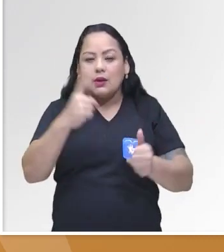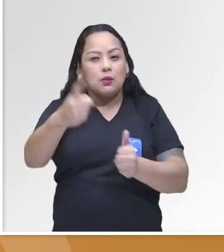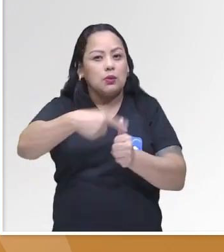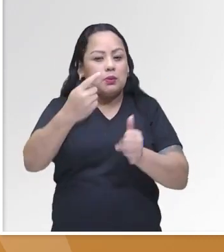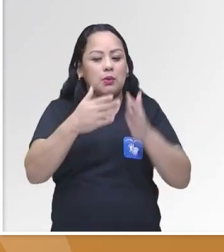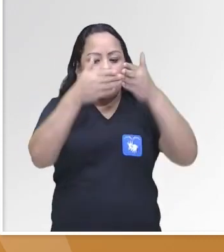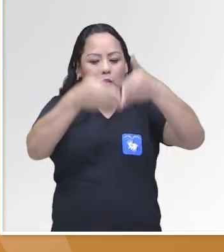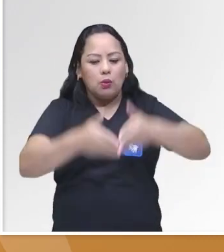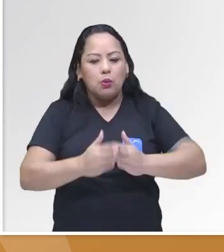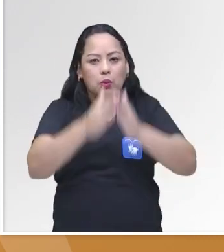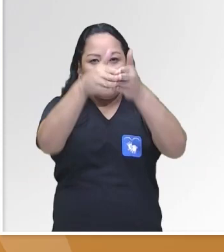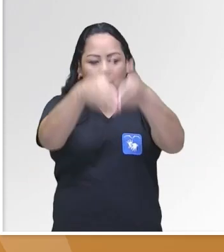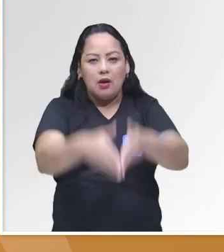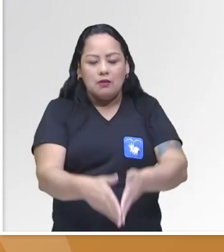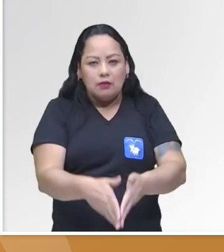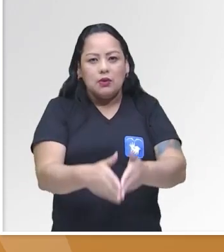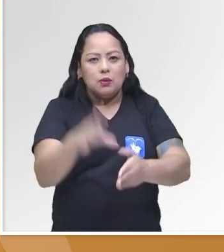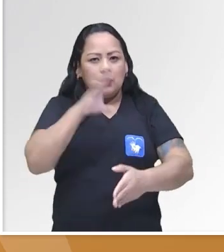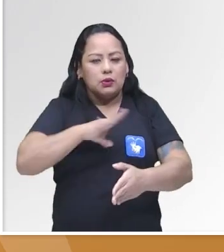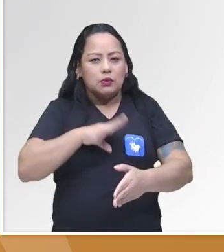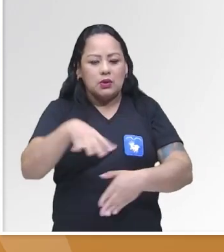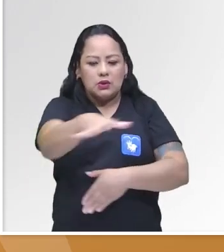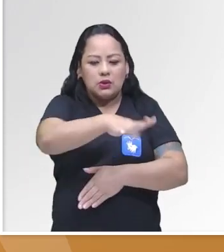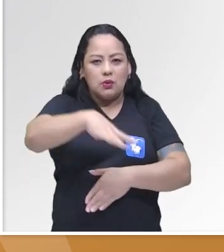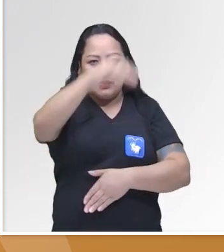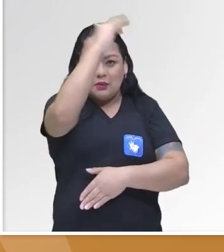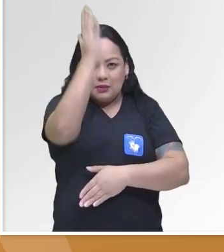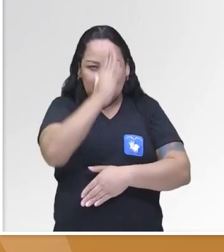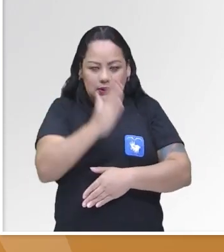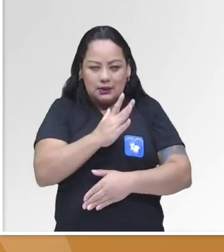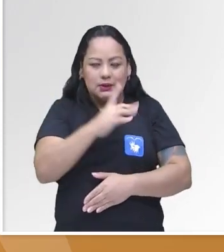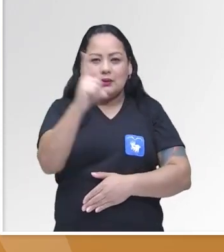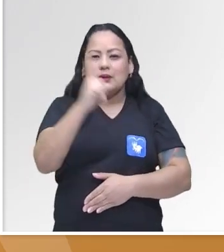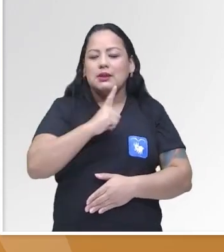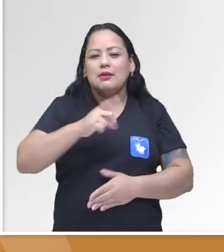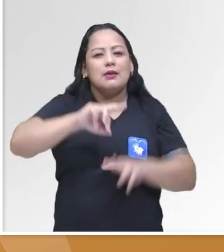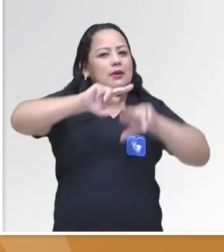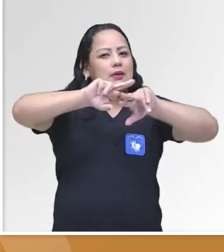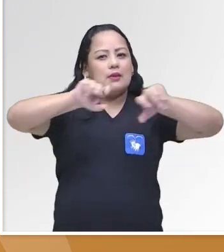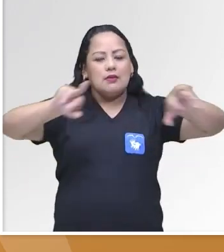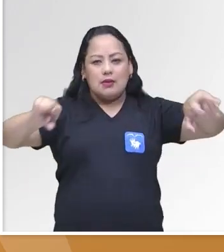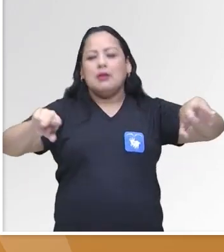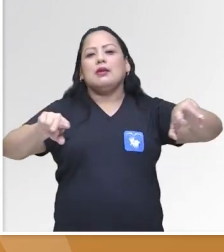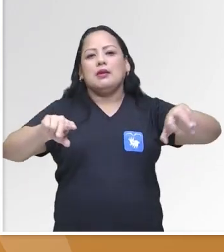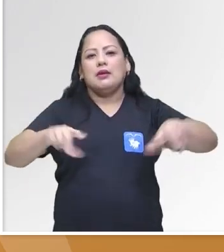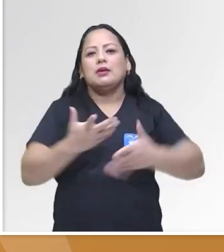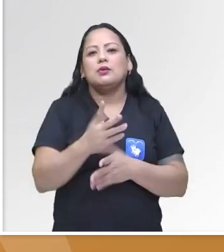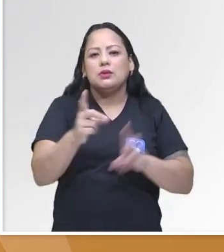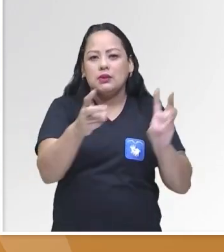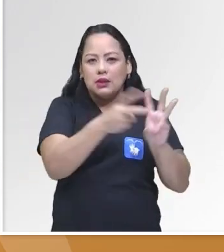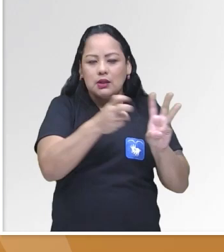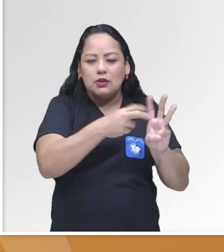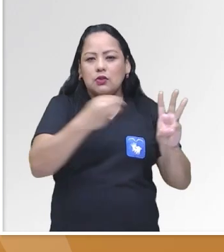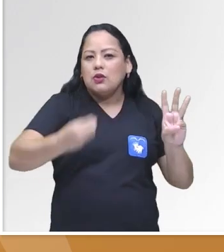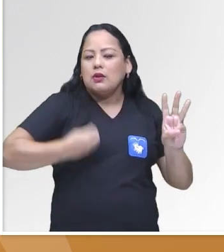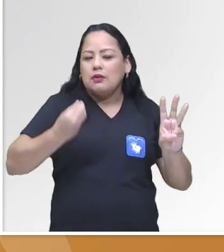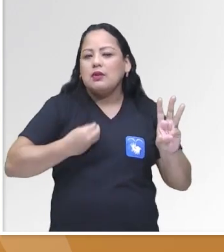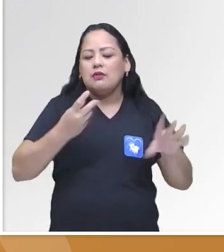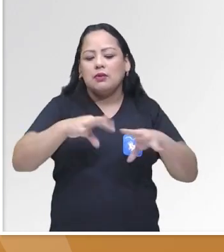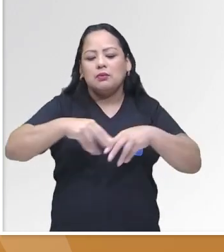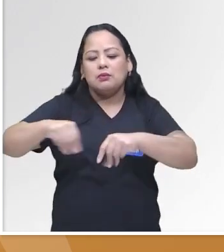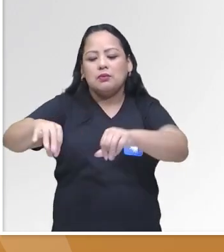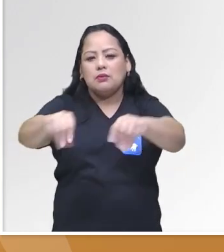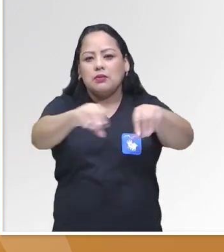navio português chegou às terras que hoje são do Brasil, havia aqui milhares de indígenas que povoavam o litoral. Então, essa imagem vocês